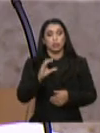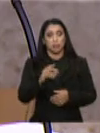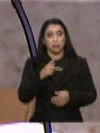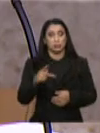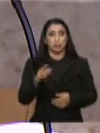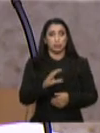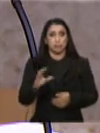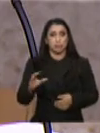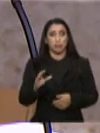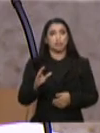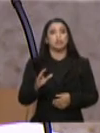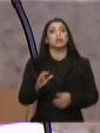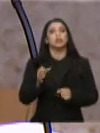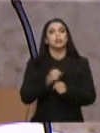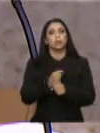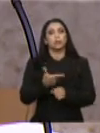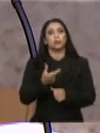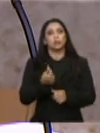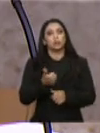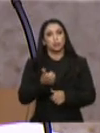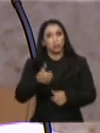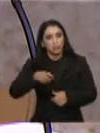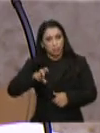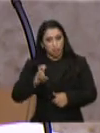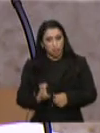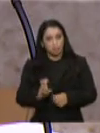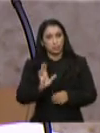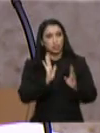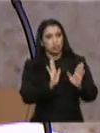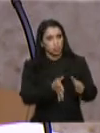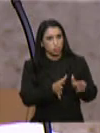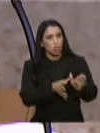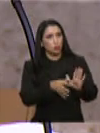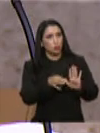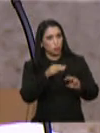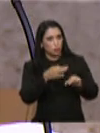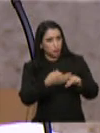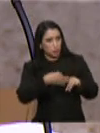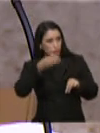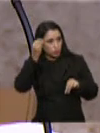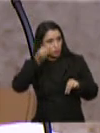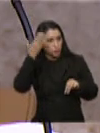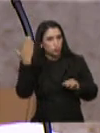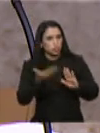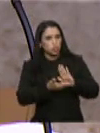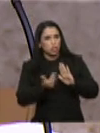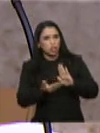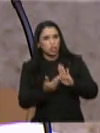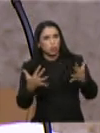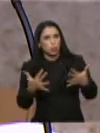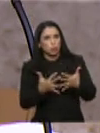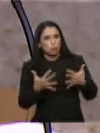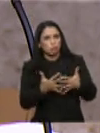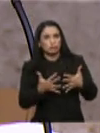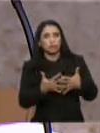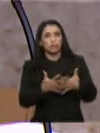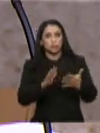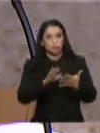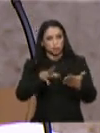de 2015, Vossa Excelência, ministro Fux, afastando conflito interpretativo, hoje